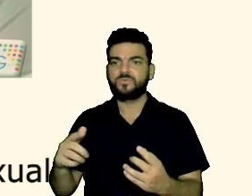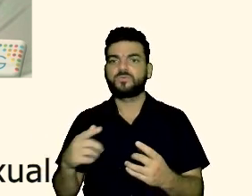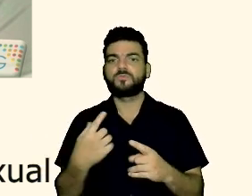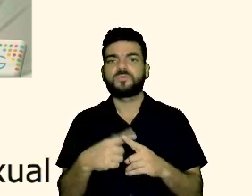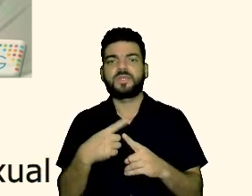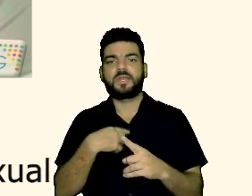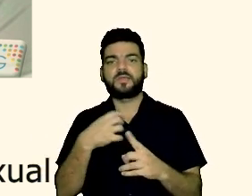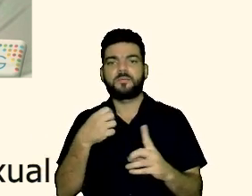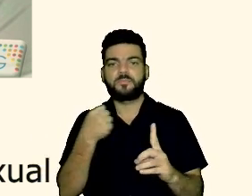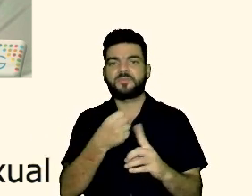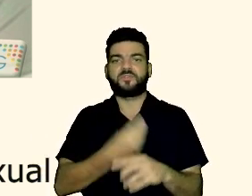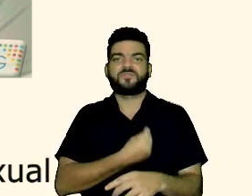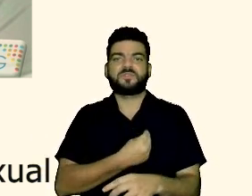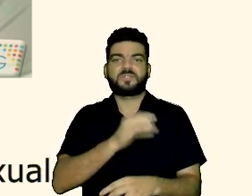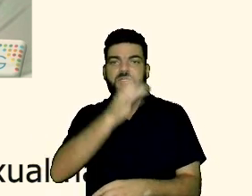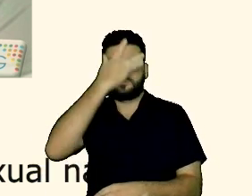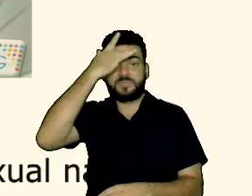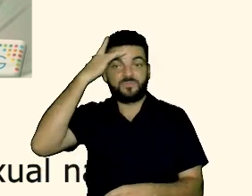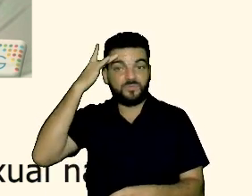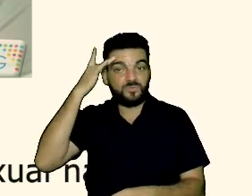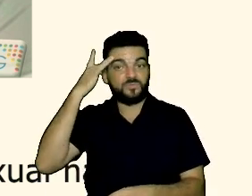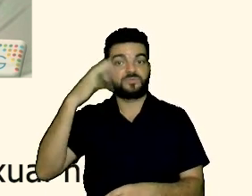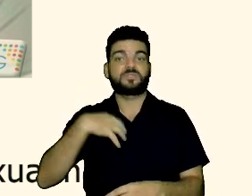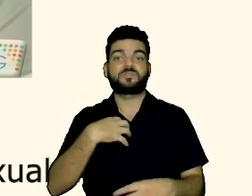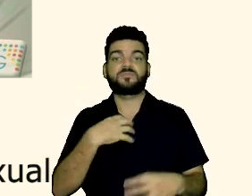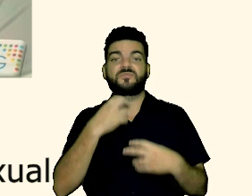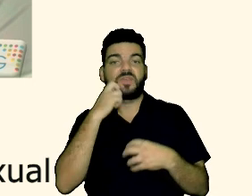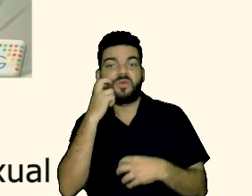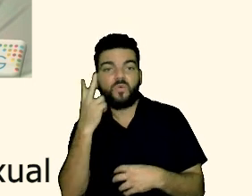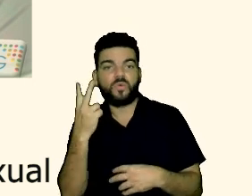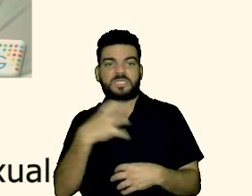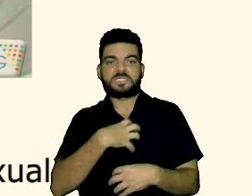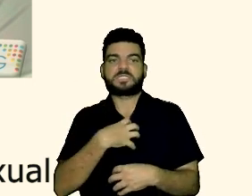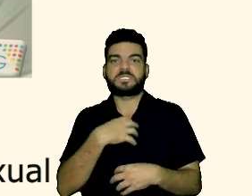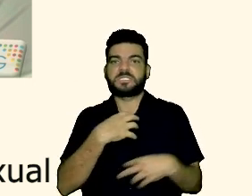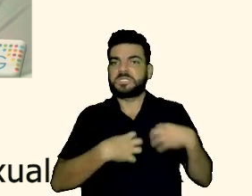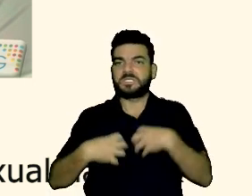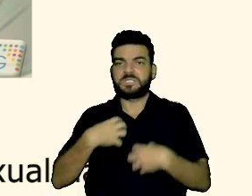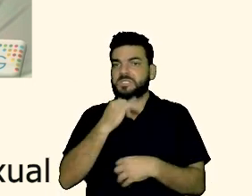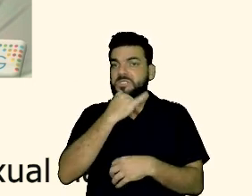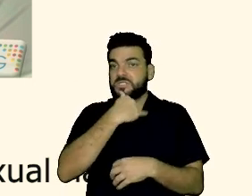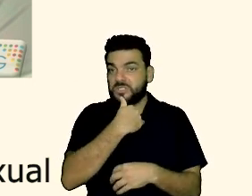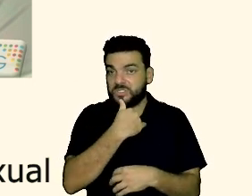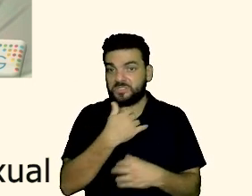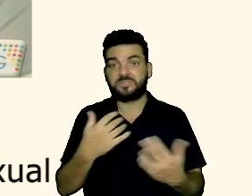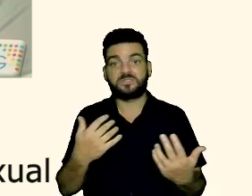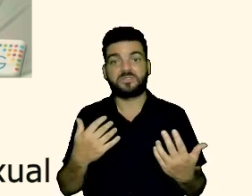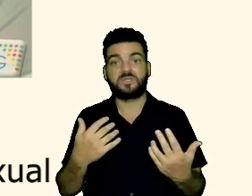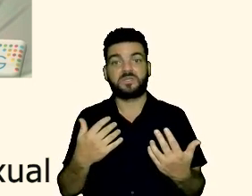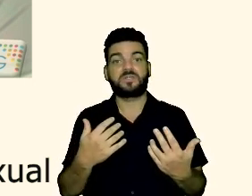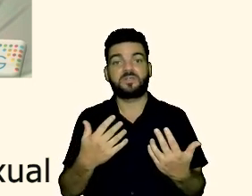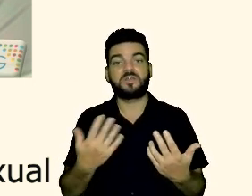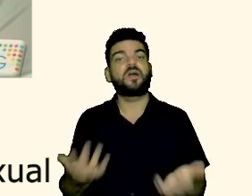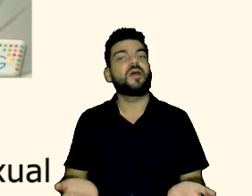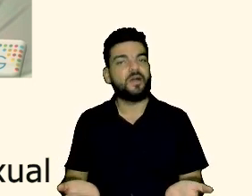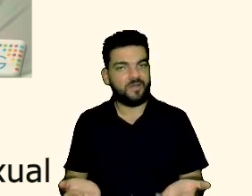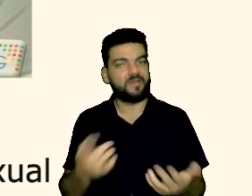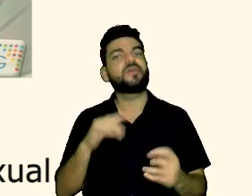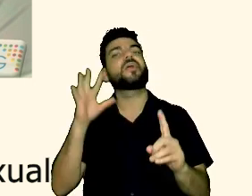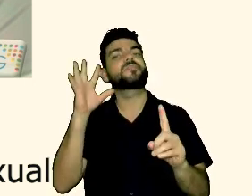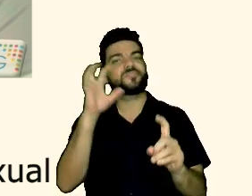e humilhação, de sobremaneira atingindo a dignidade, nós estamos falando de um assédio moral e sexual. Por